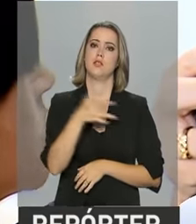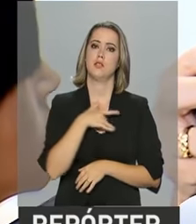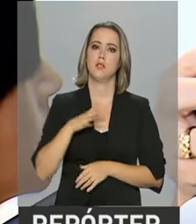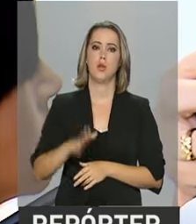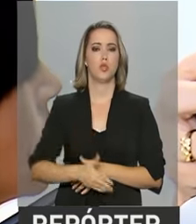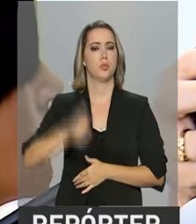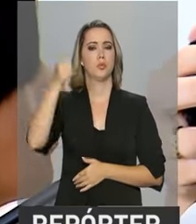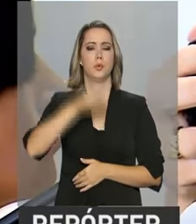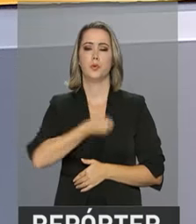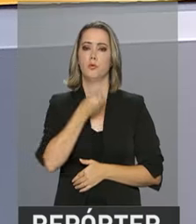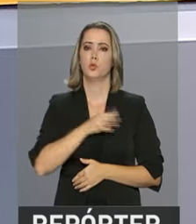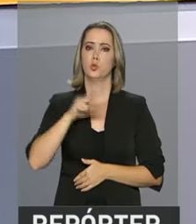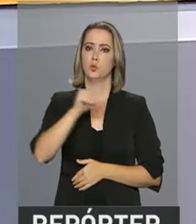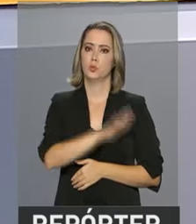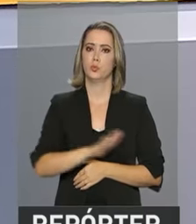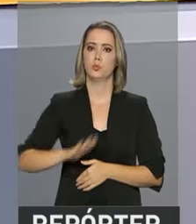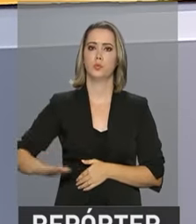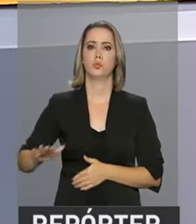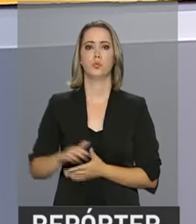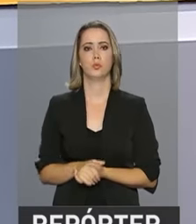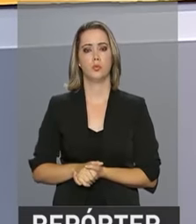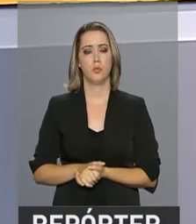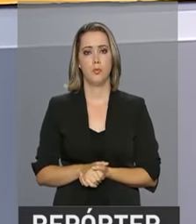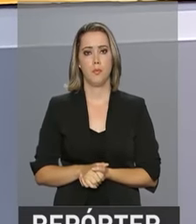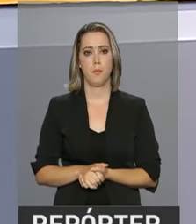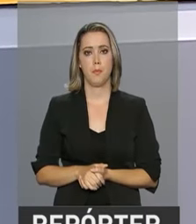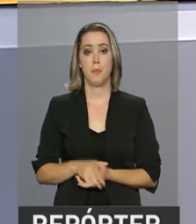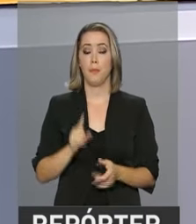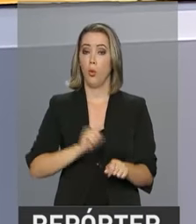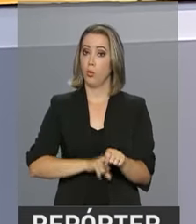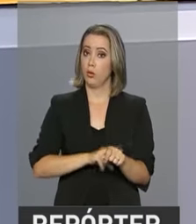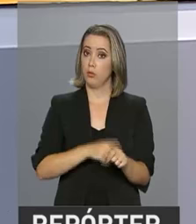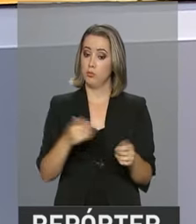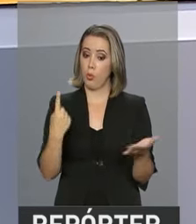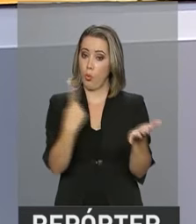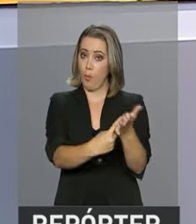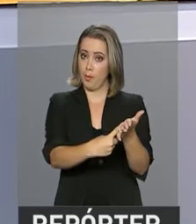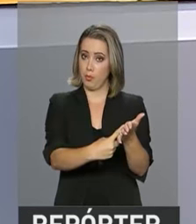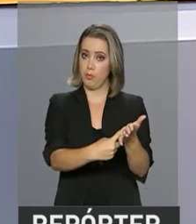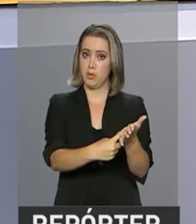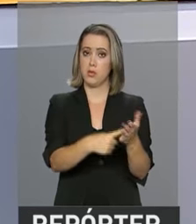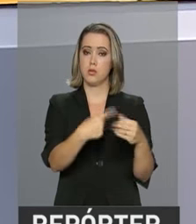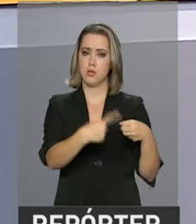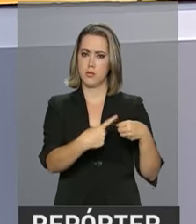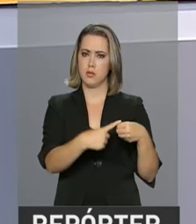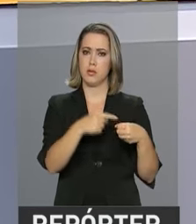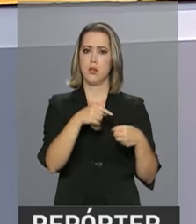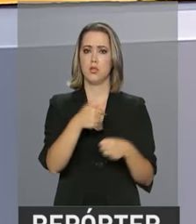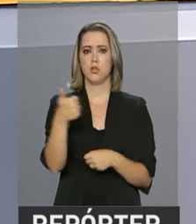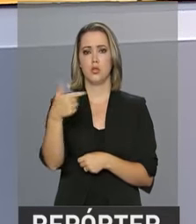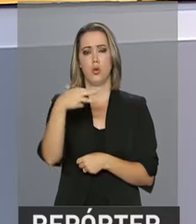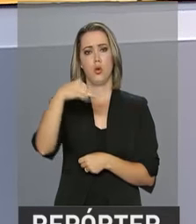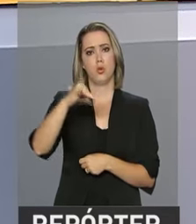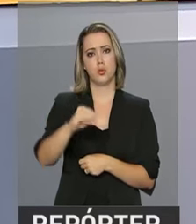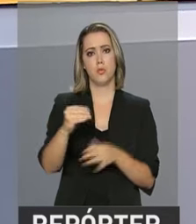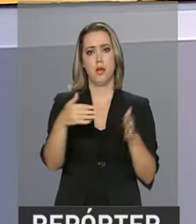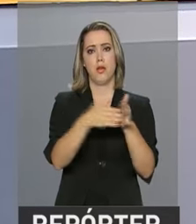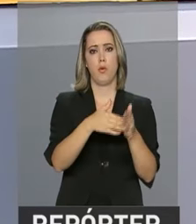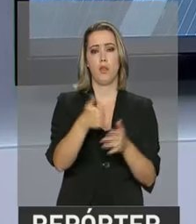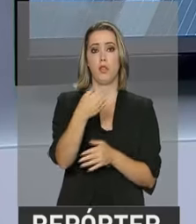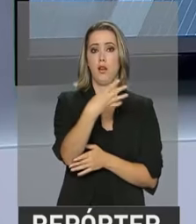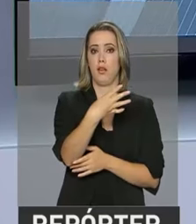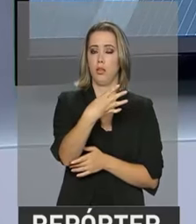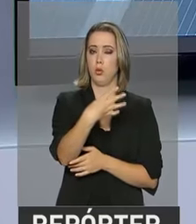todas as crianças brasileiras. O prazo de adesão para os municípios vai de 2 de maio a 14 de